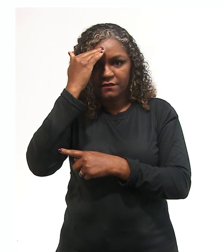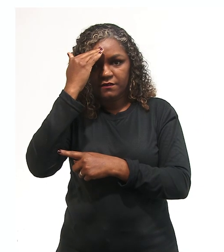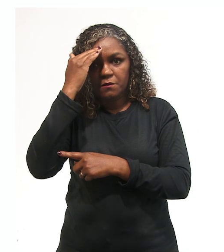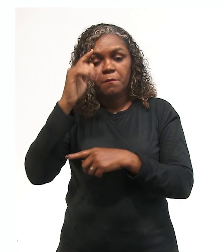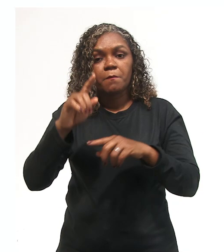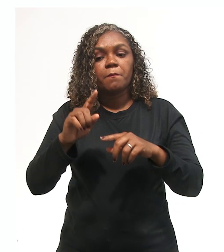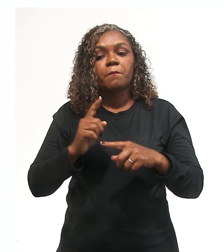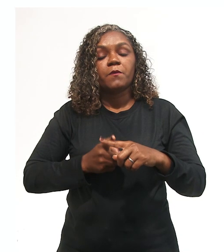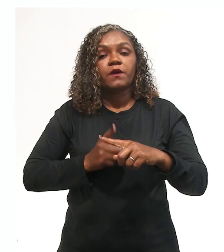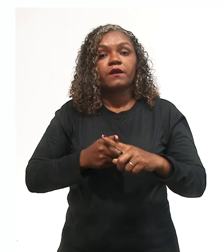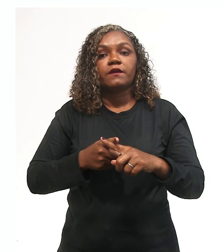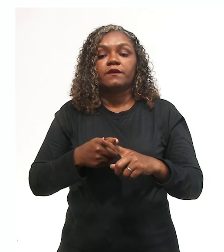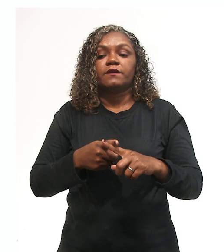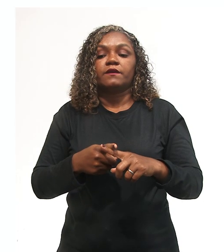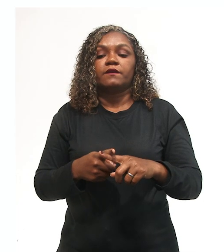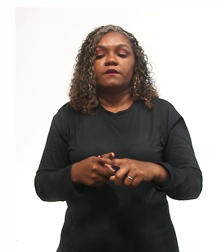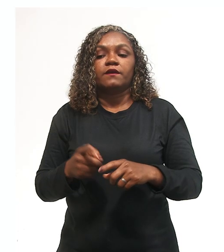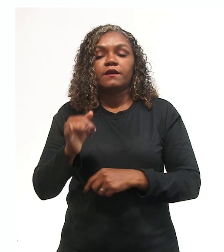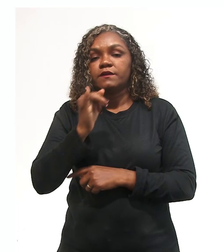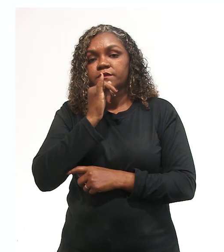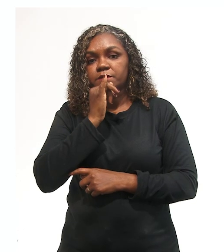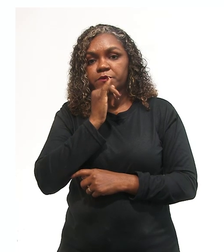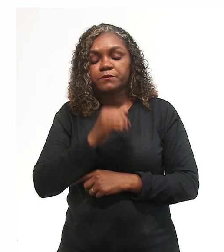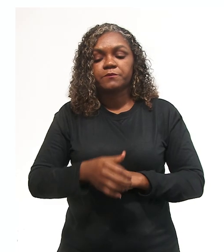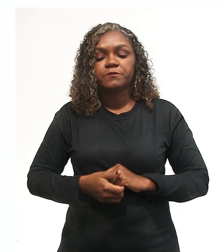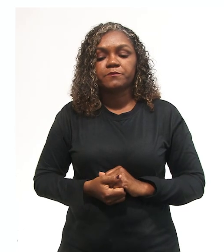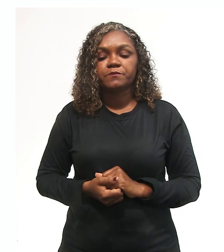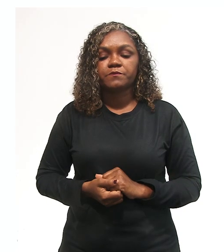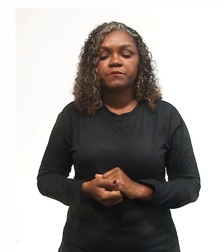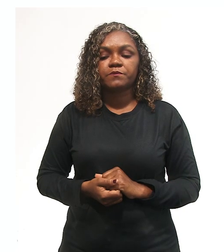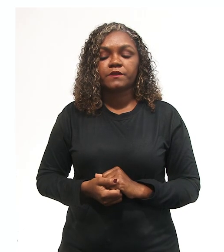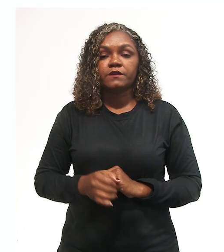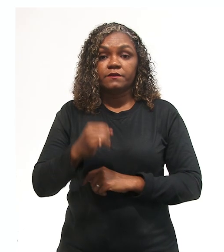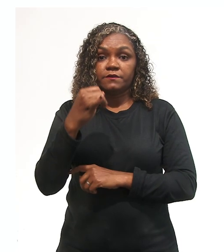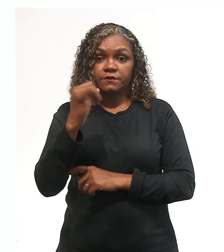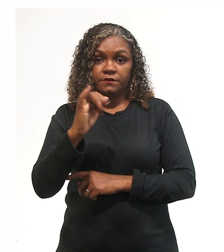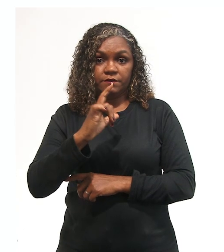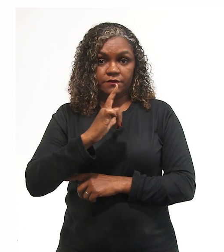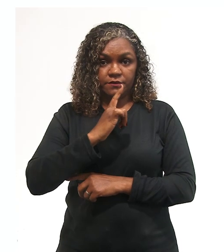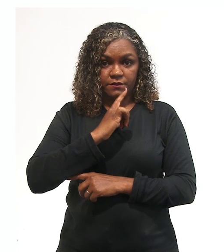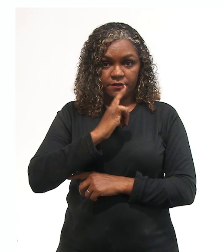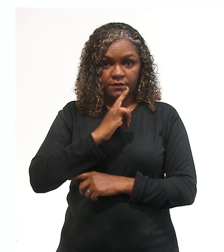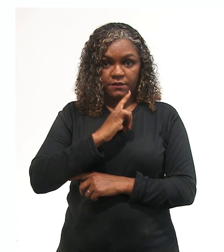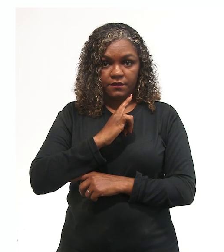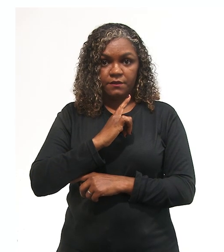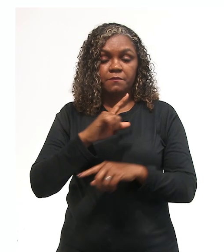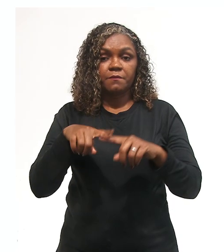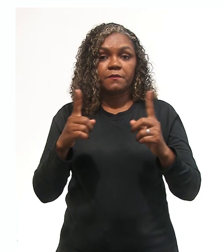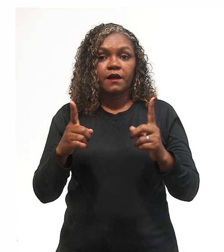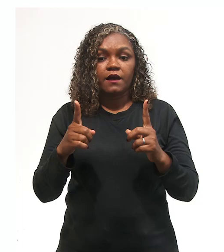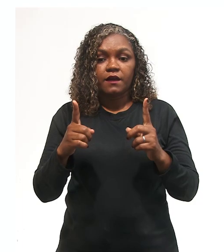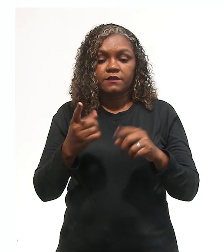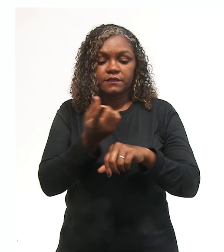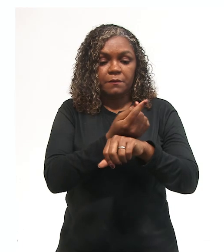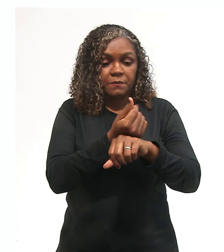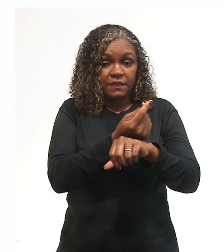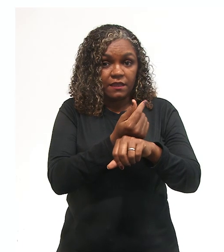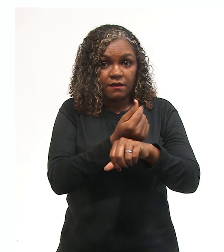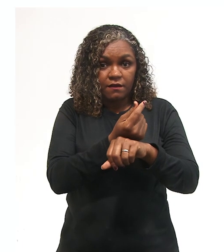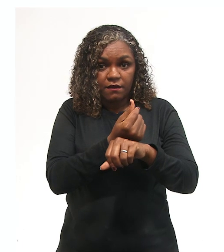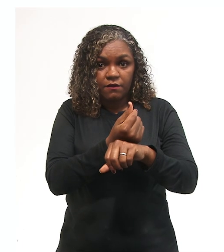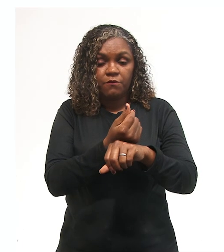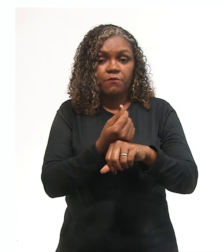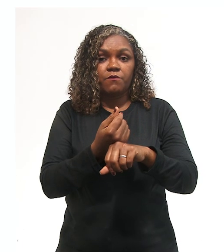taxa proporcional, em outras palavras, a gente vai ter que, ao serem aplicadas ao mesmo capital,